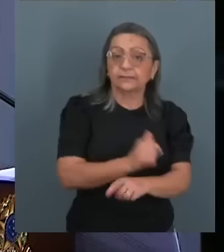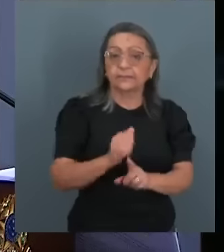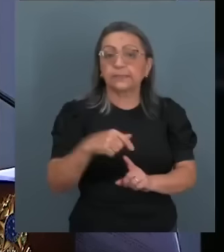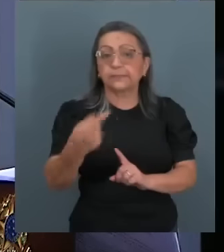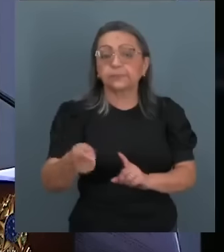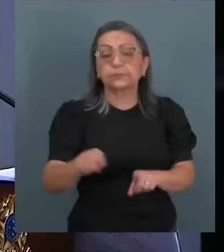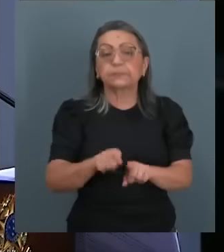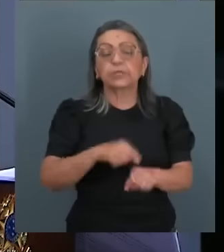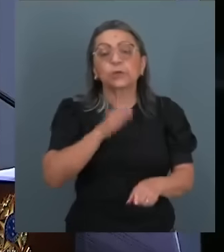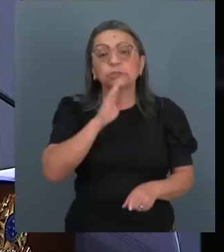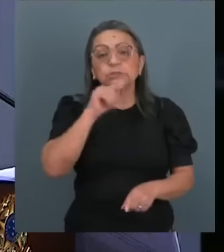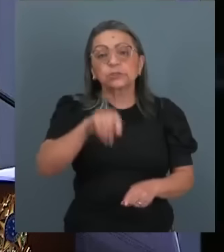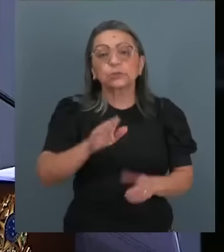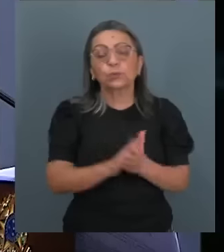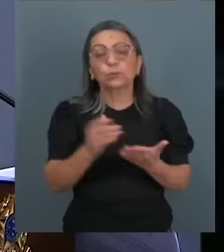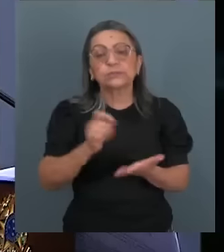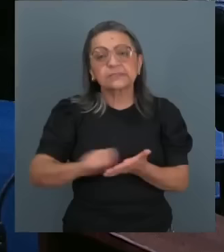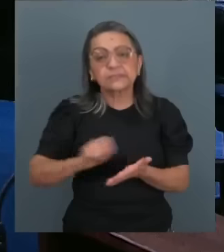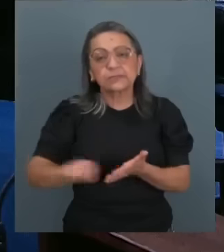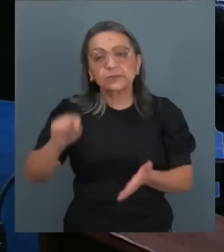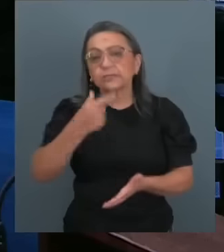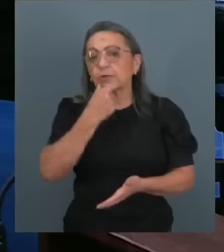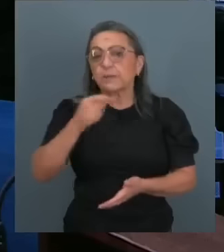obra desse homem, desse mineiro.